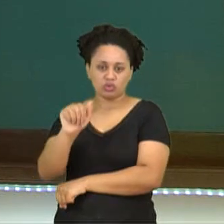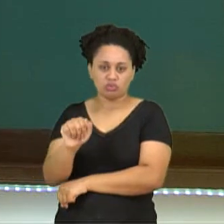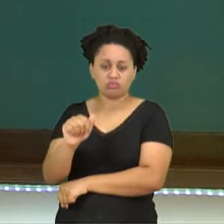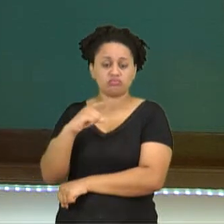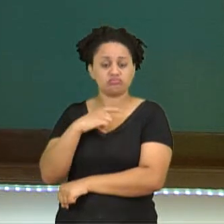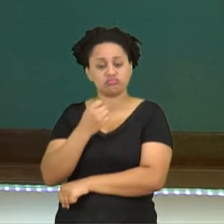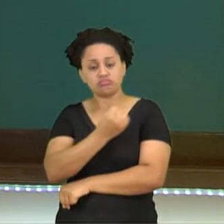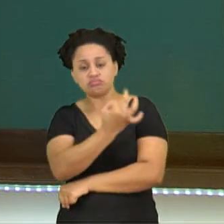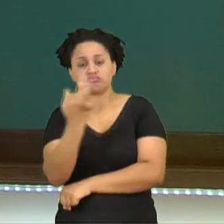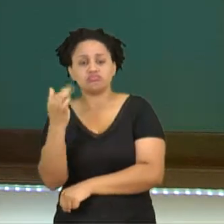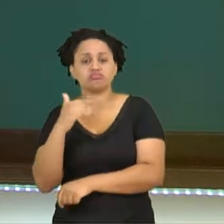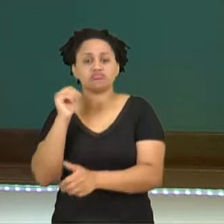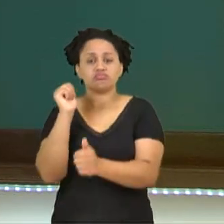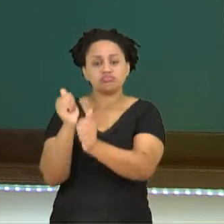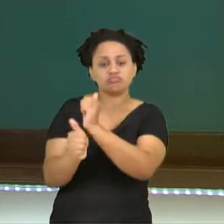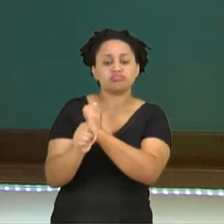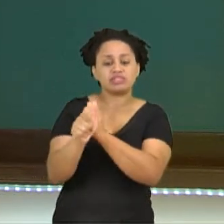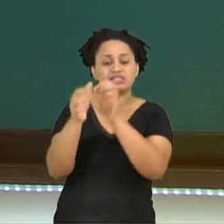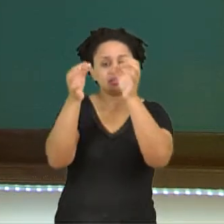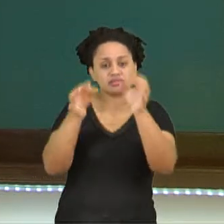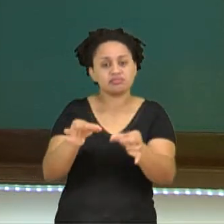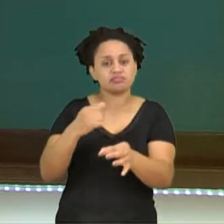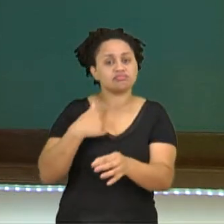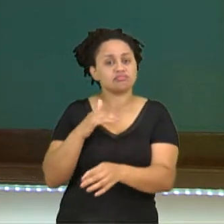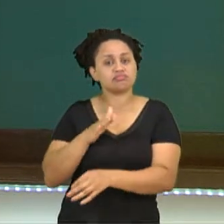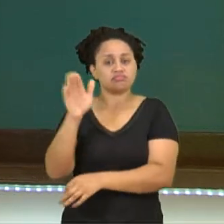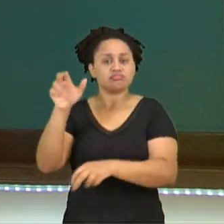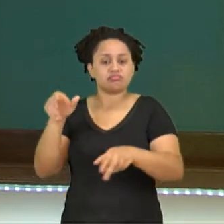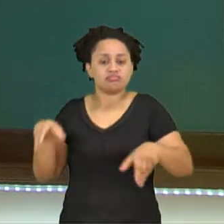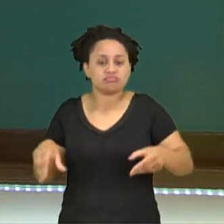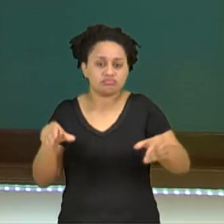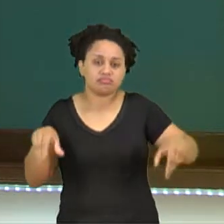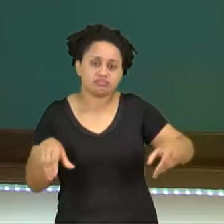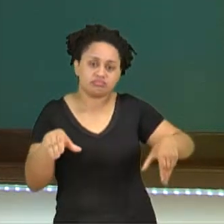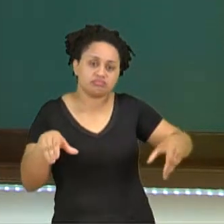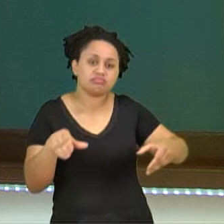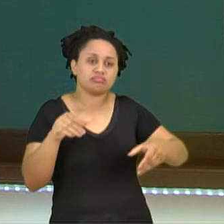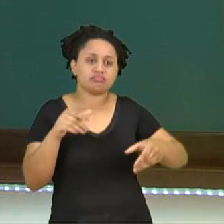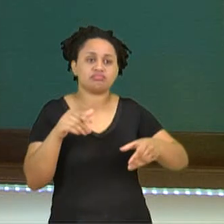jogadores certos para jogar na cadeira de roda. Tá?